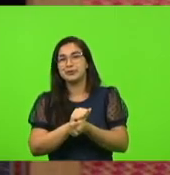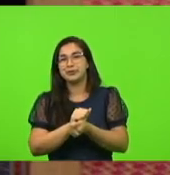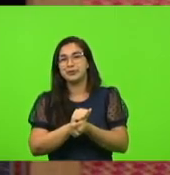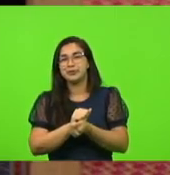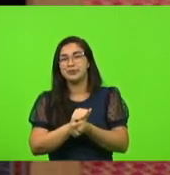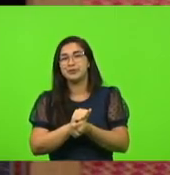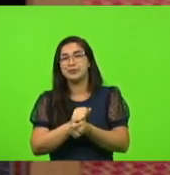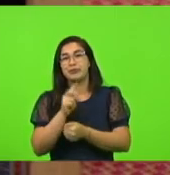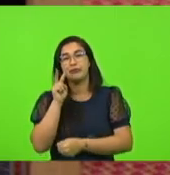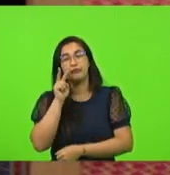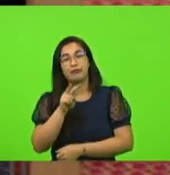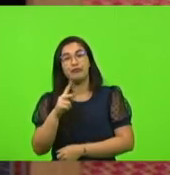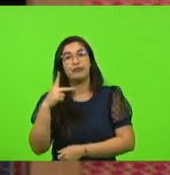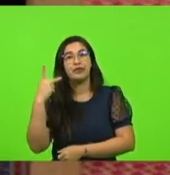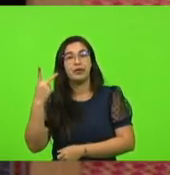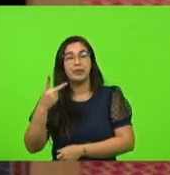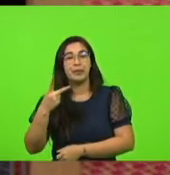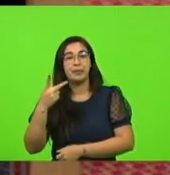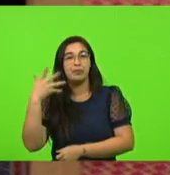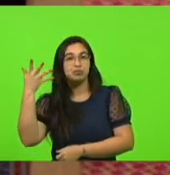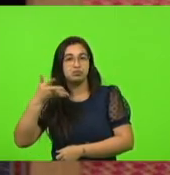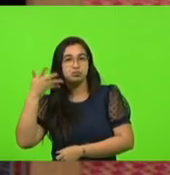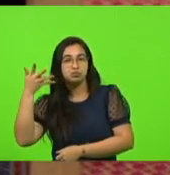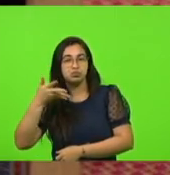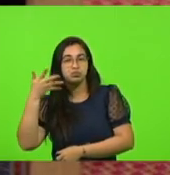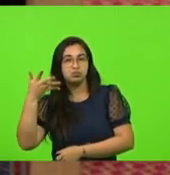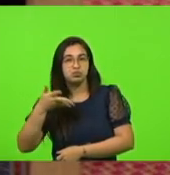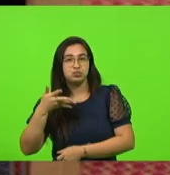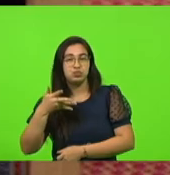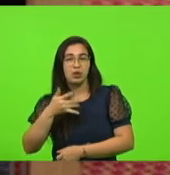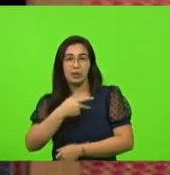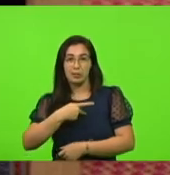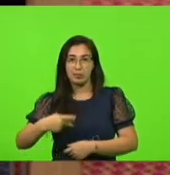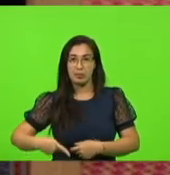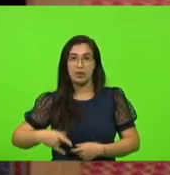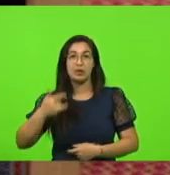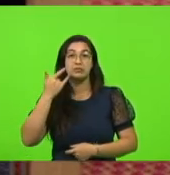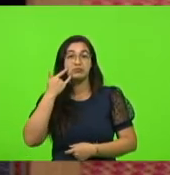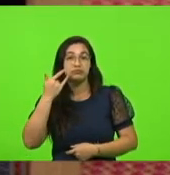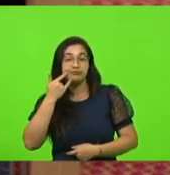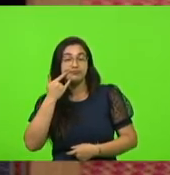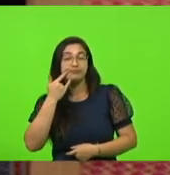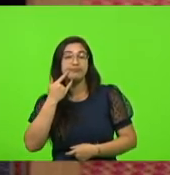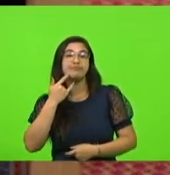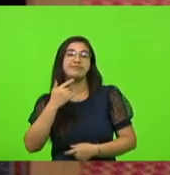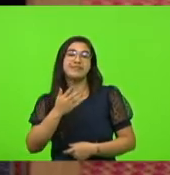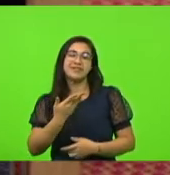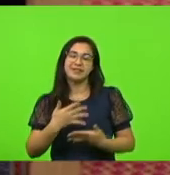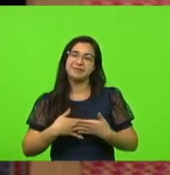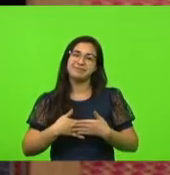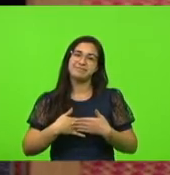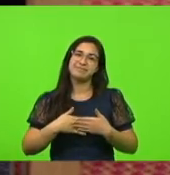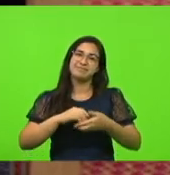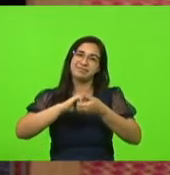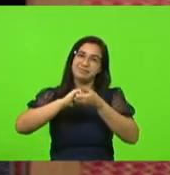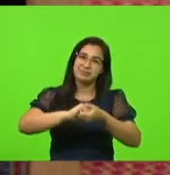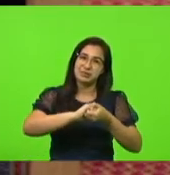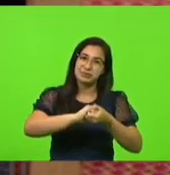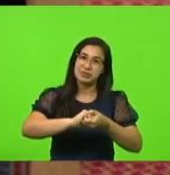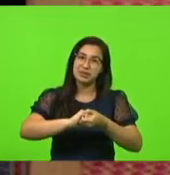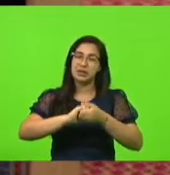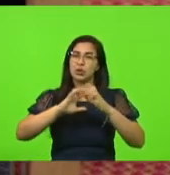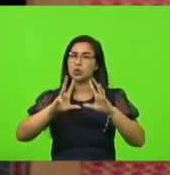do presidente, deputado Mauro de Nadal, e deixamos a nossa saudação a todos os vereadores